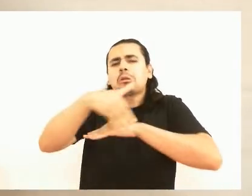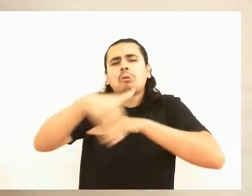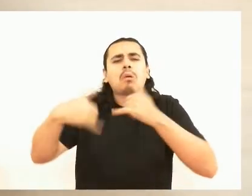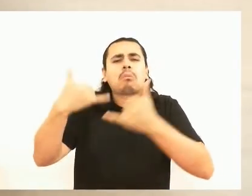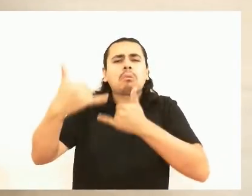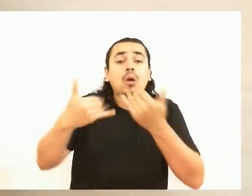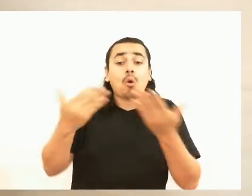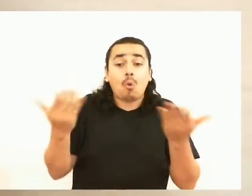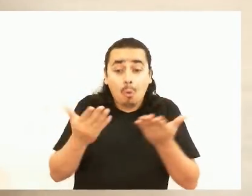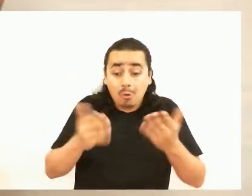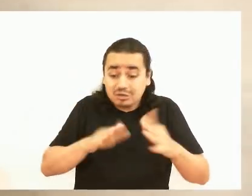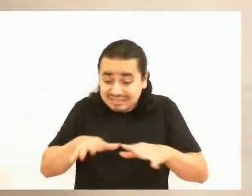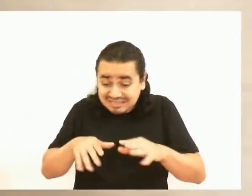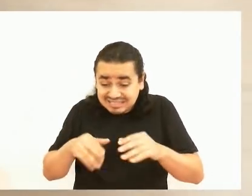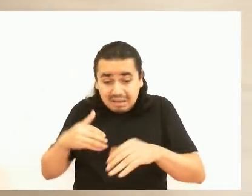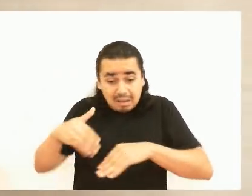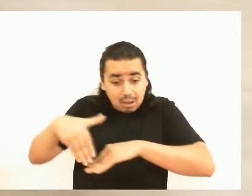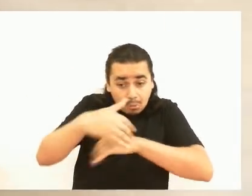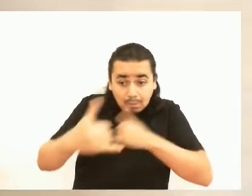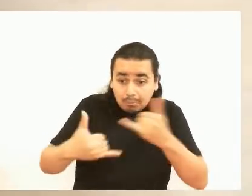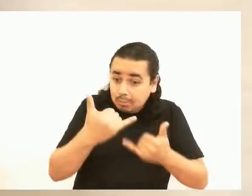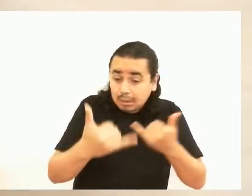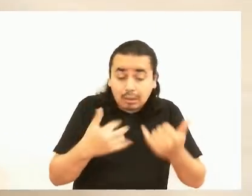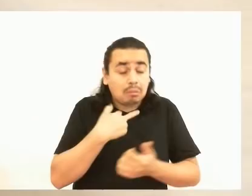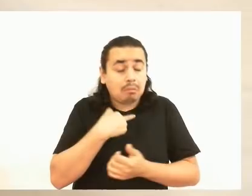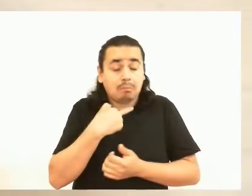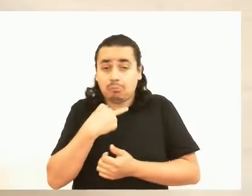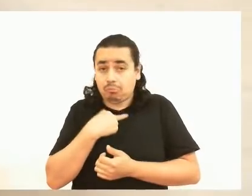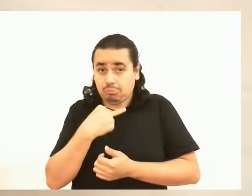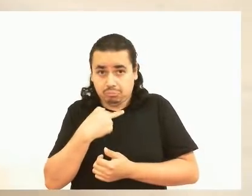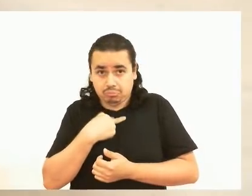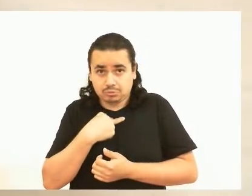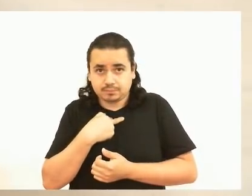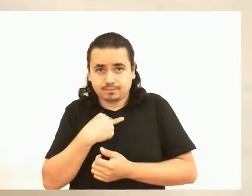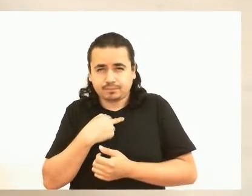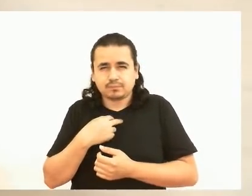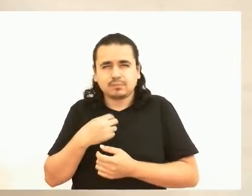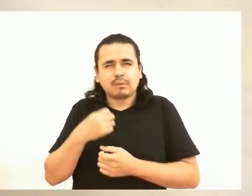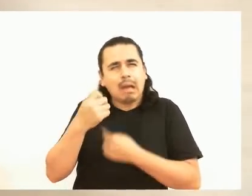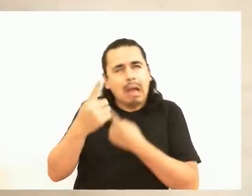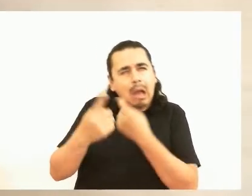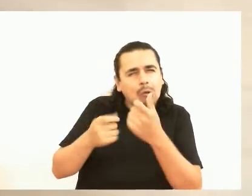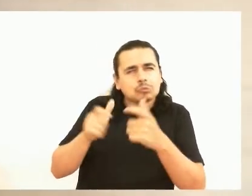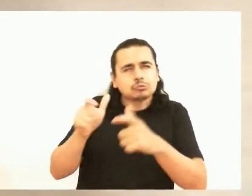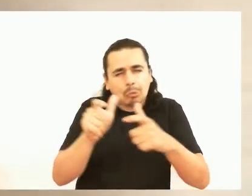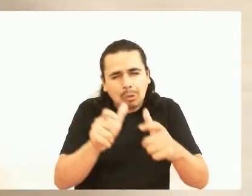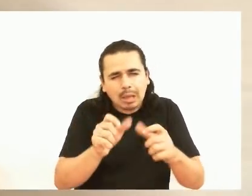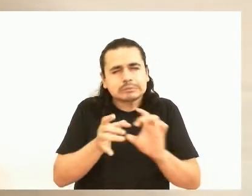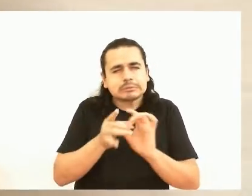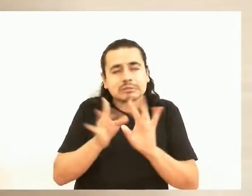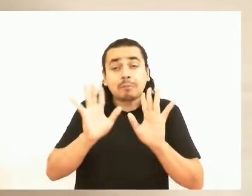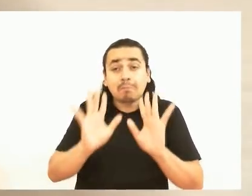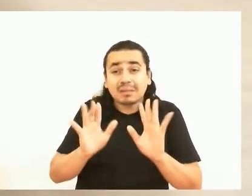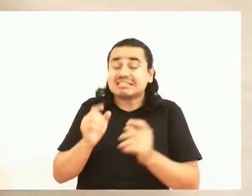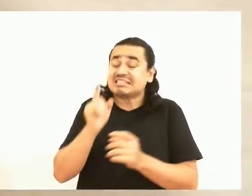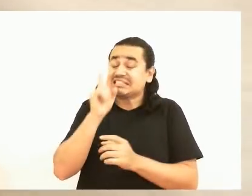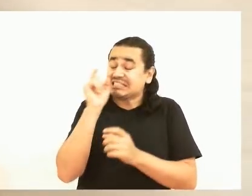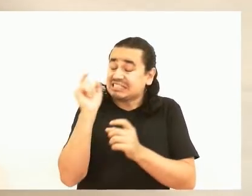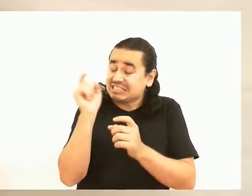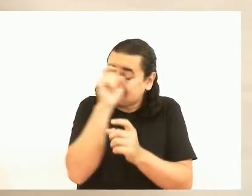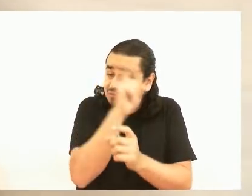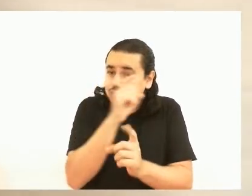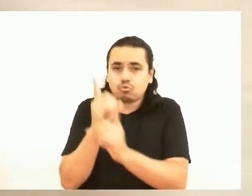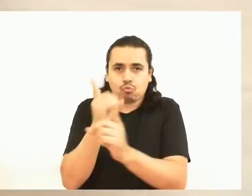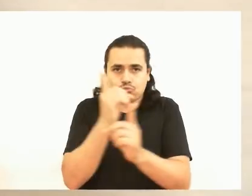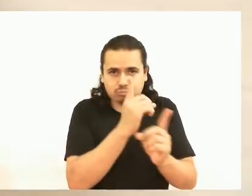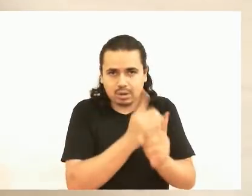nossas crianças não em muitos lugares não algum sim então isso já culturamente